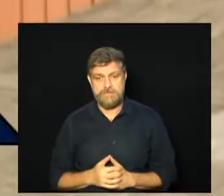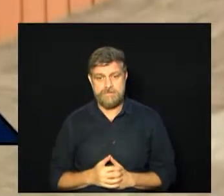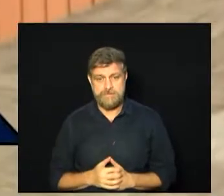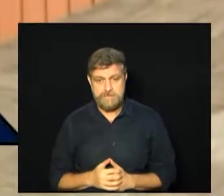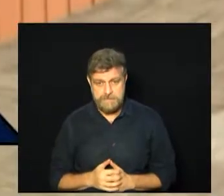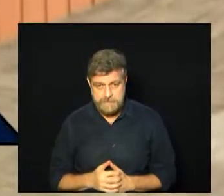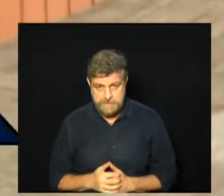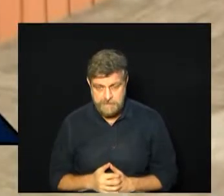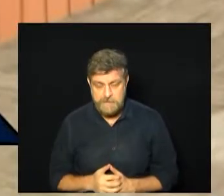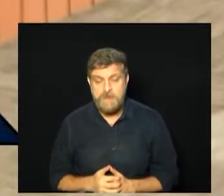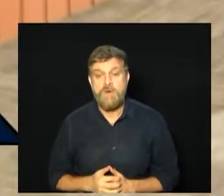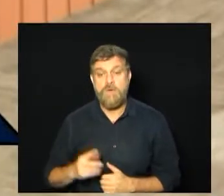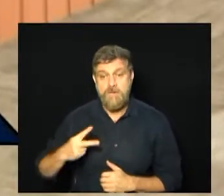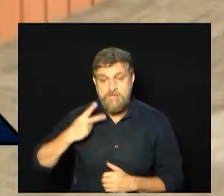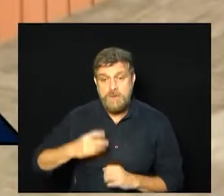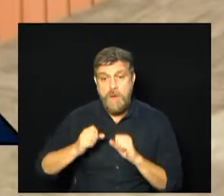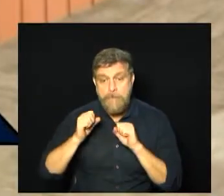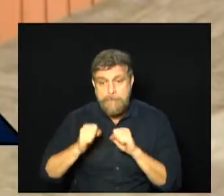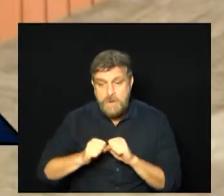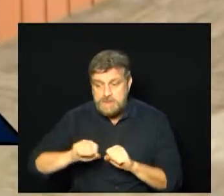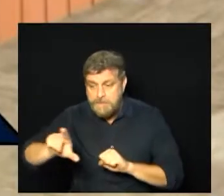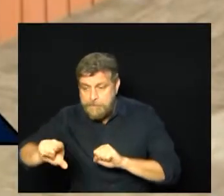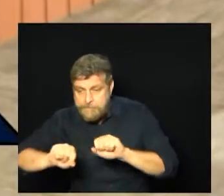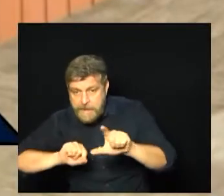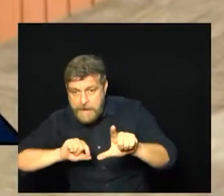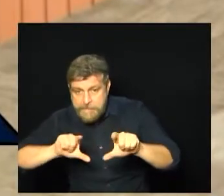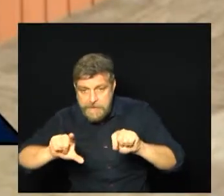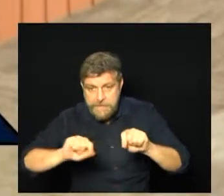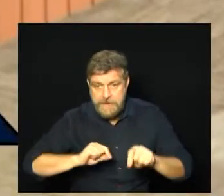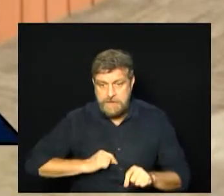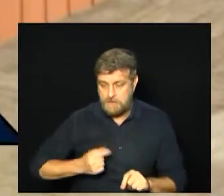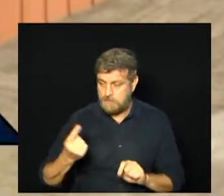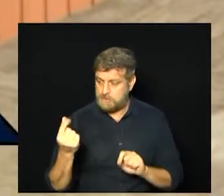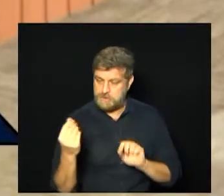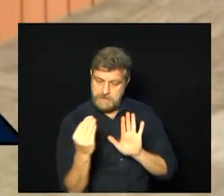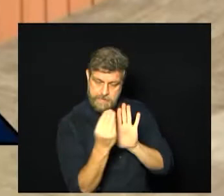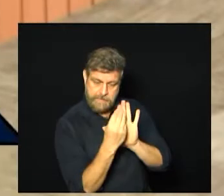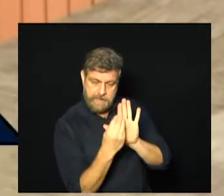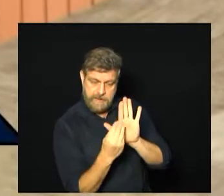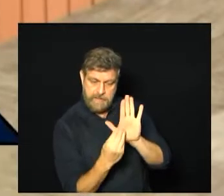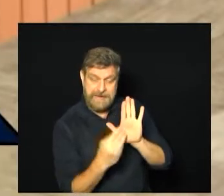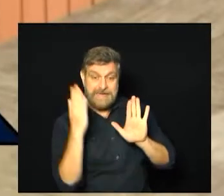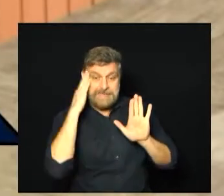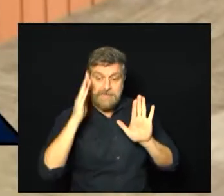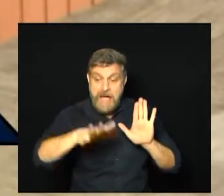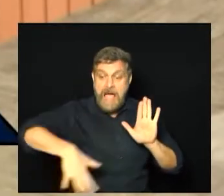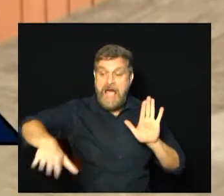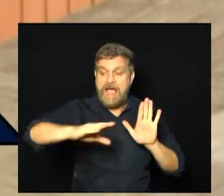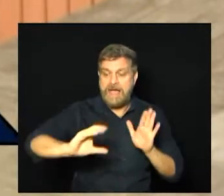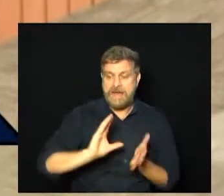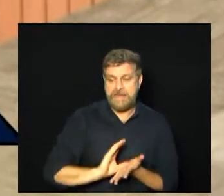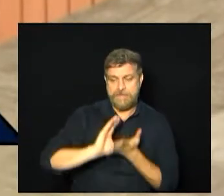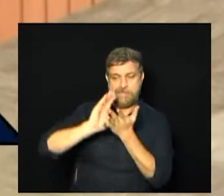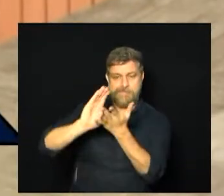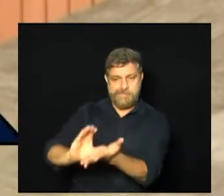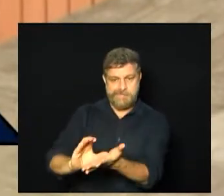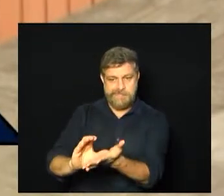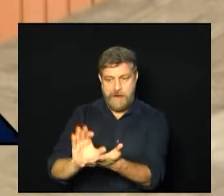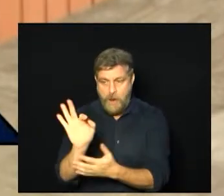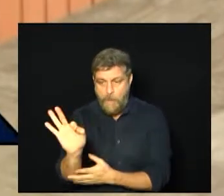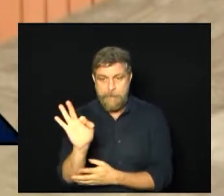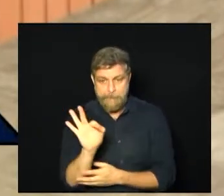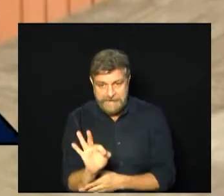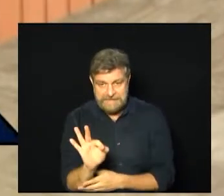Então ele vai poder indicar no orçamento para onde deve ser utilizado aquele percentual que